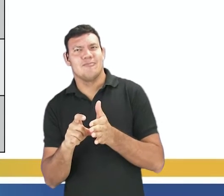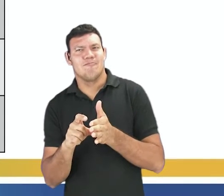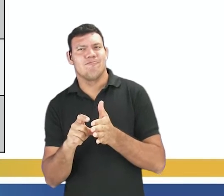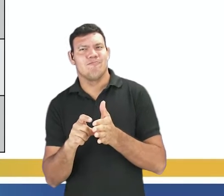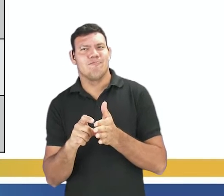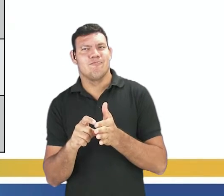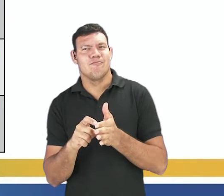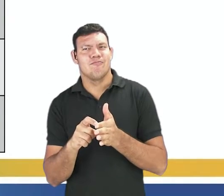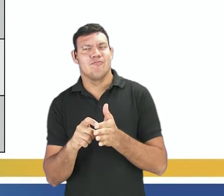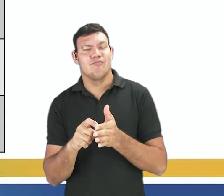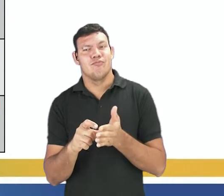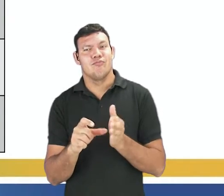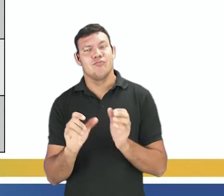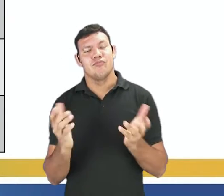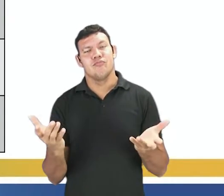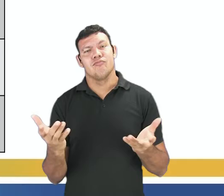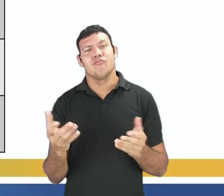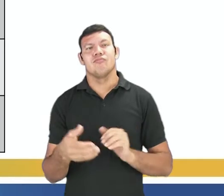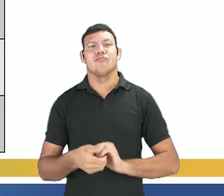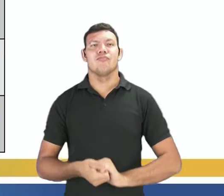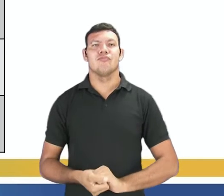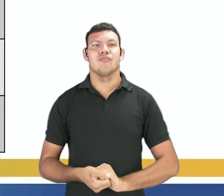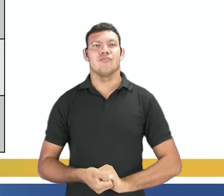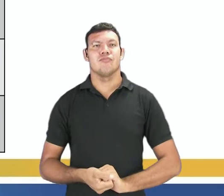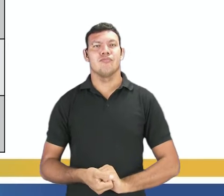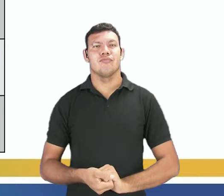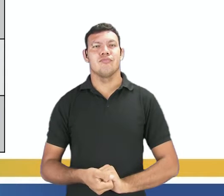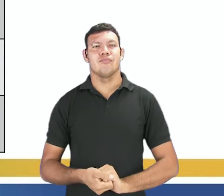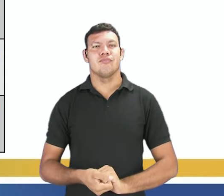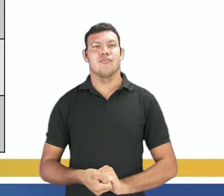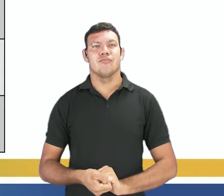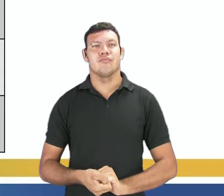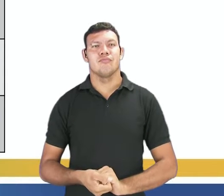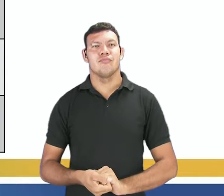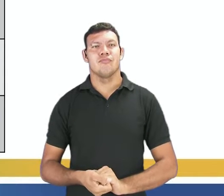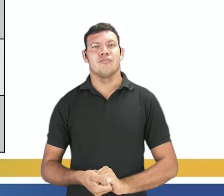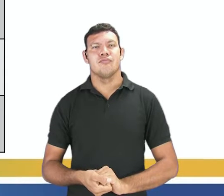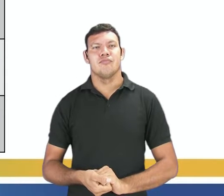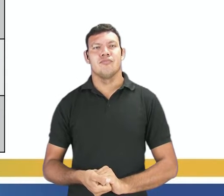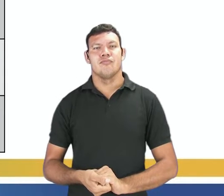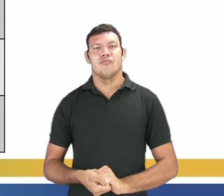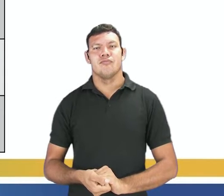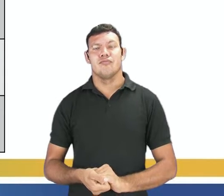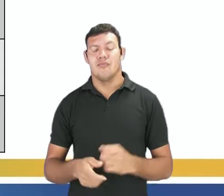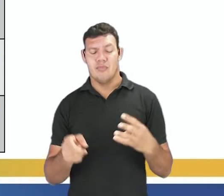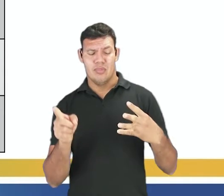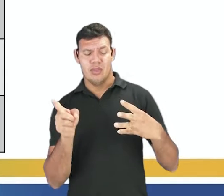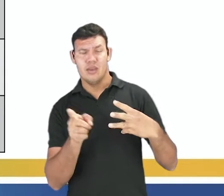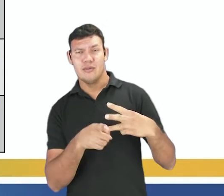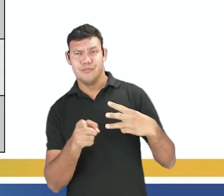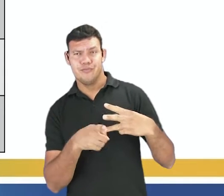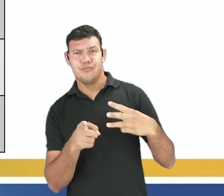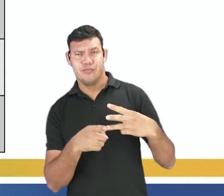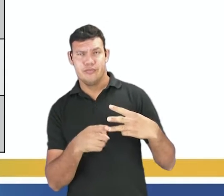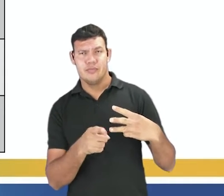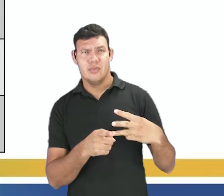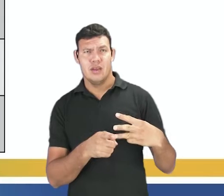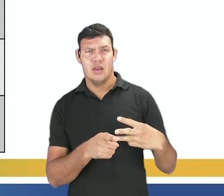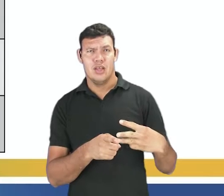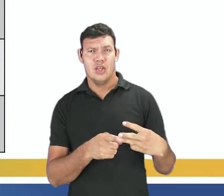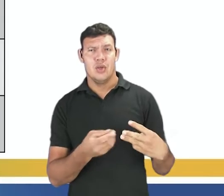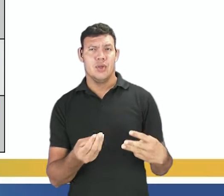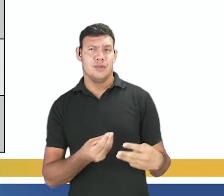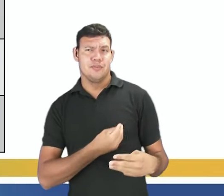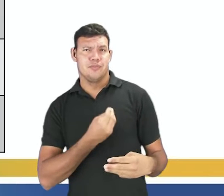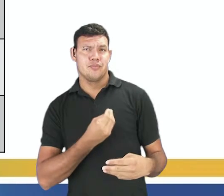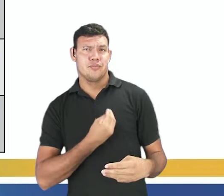bem? Present Perfect Continuous foi o terceiro assunto que nós vimos. A estrutura have